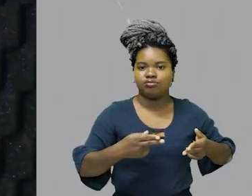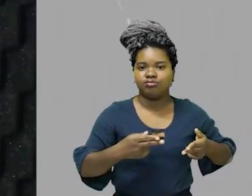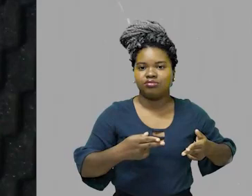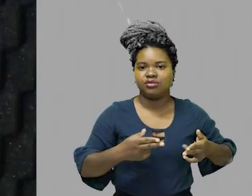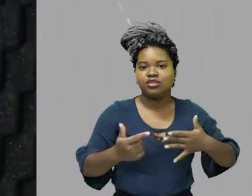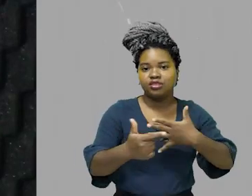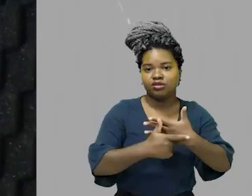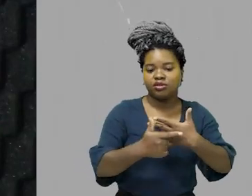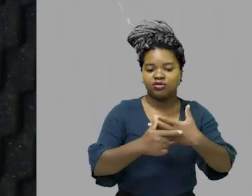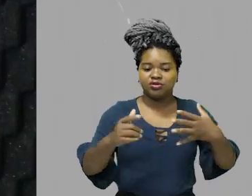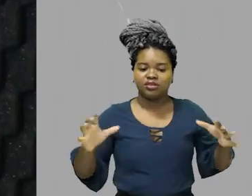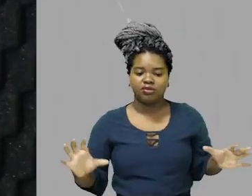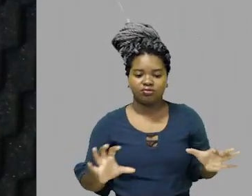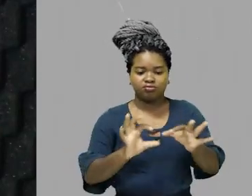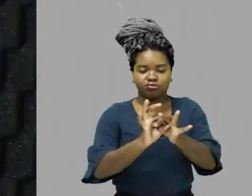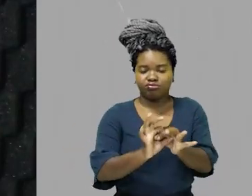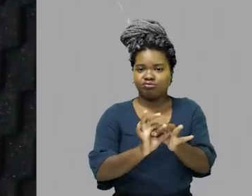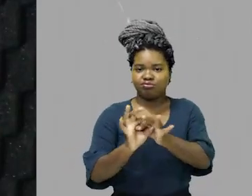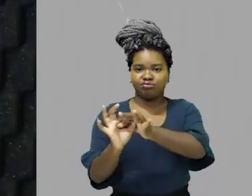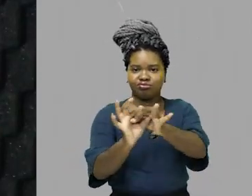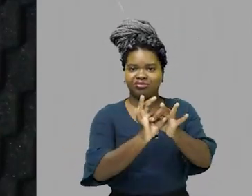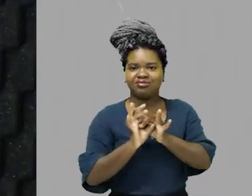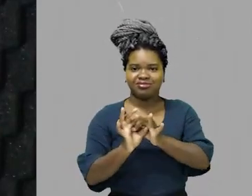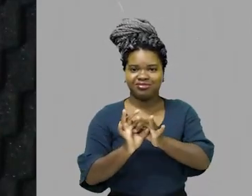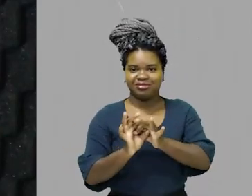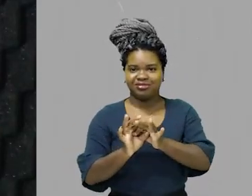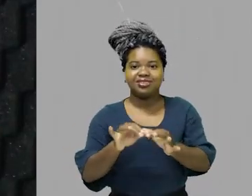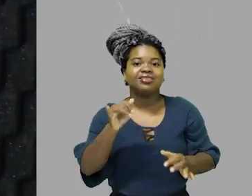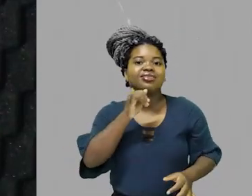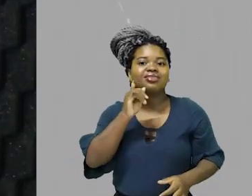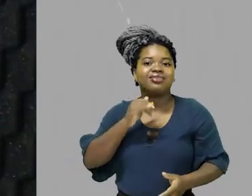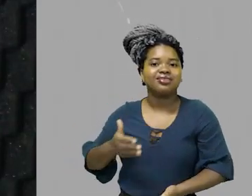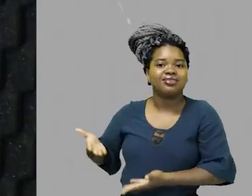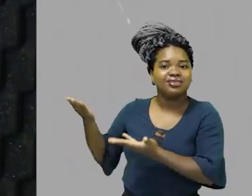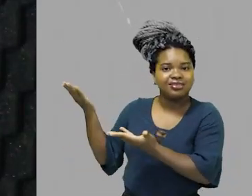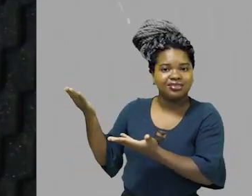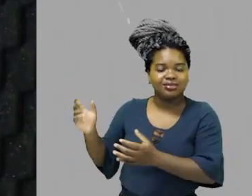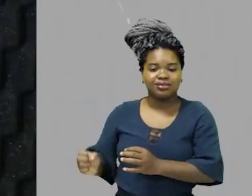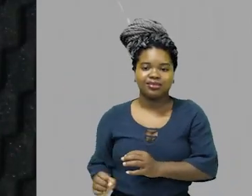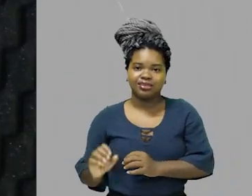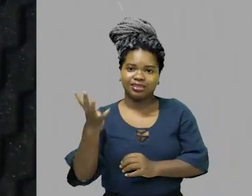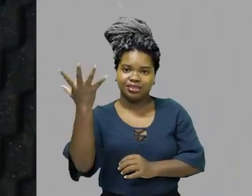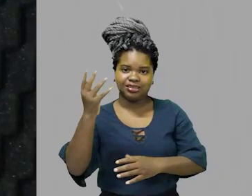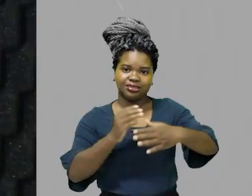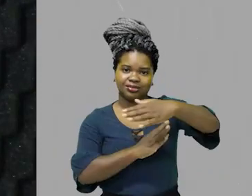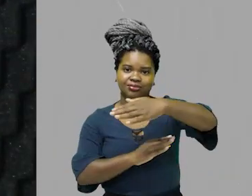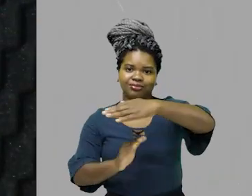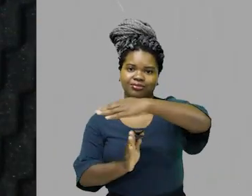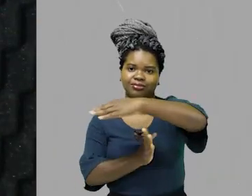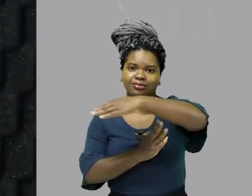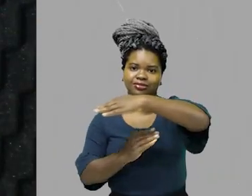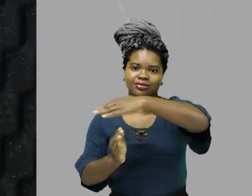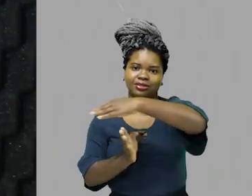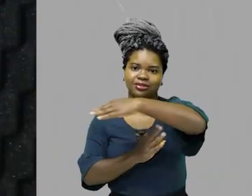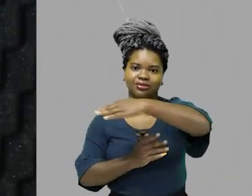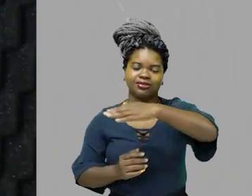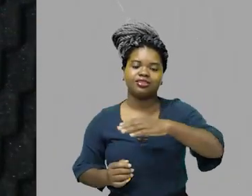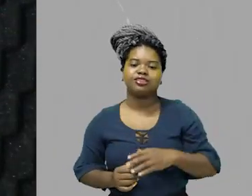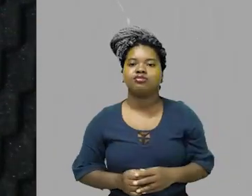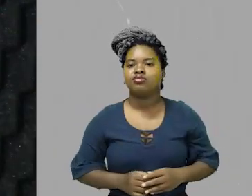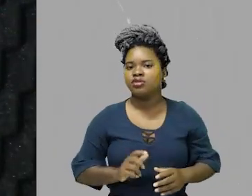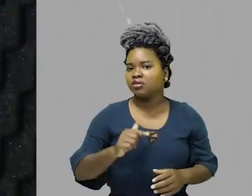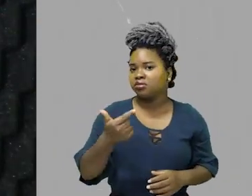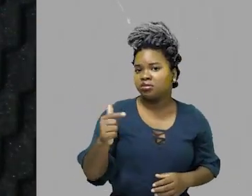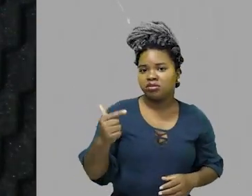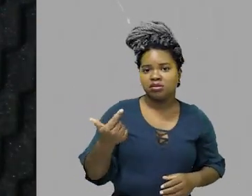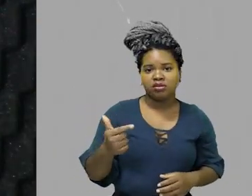conjunto. No caso aqui dos tecidos que formam as algas, eles não têm uma função assim ordenada, tá?